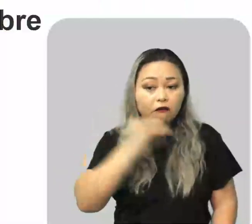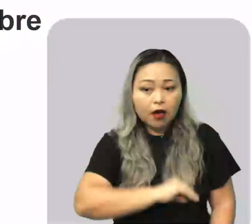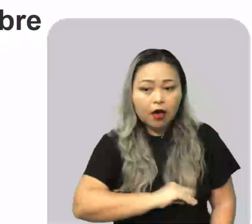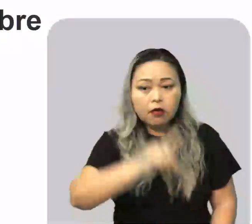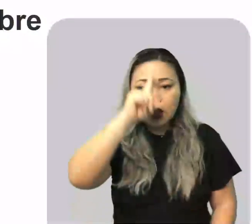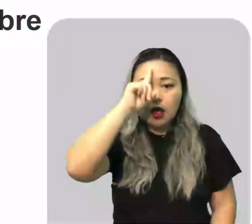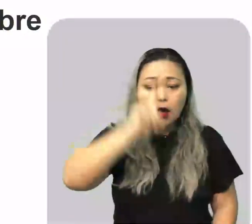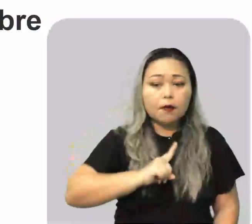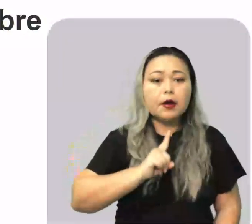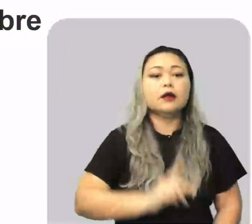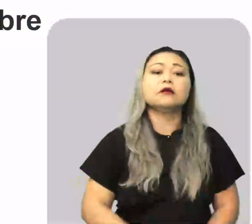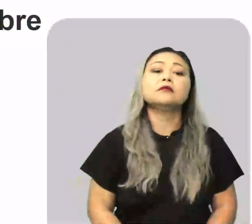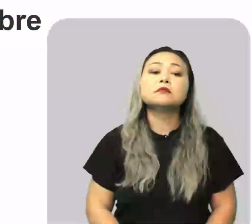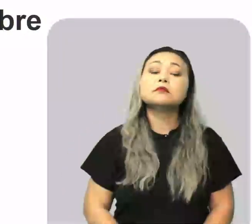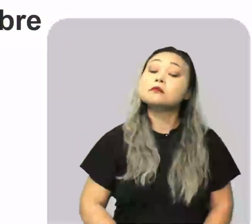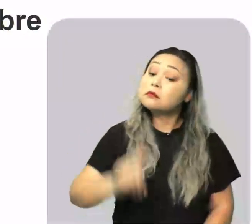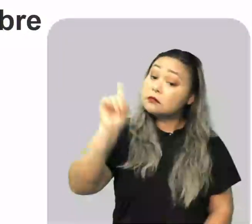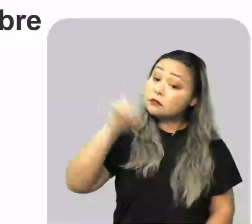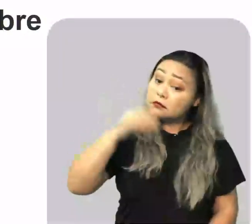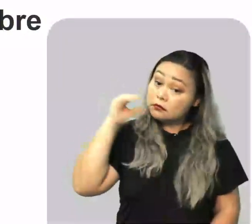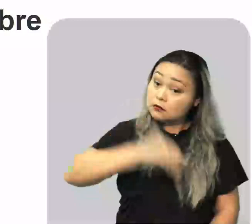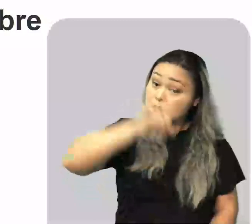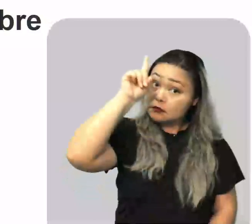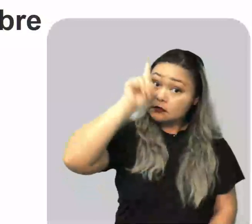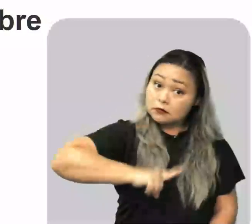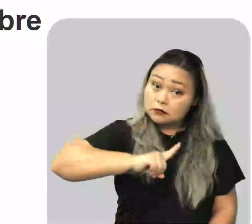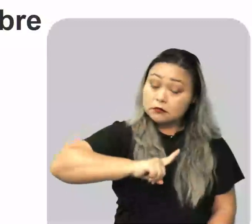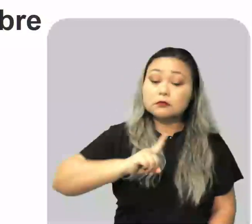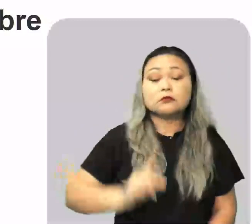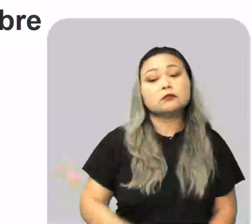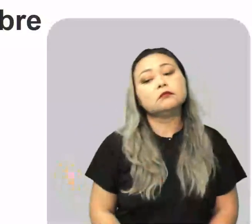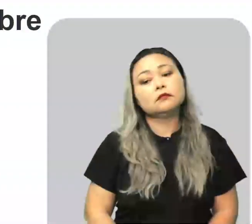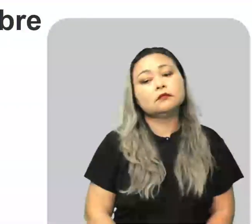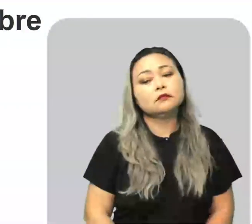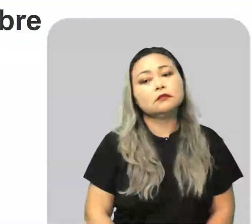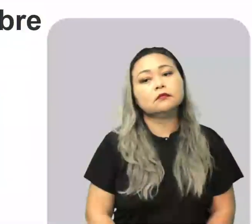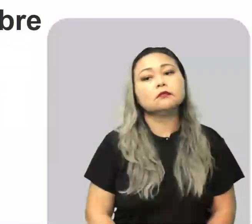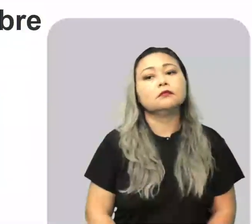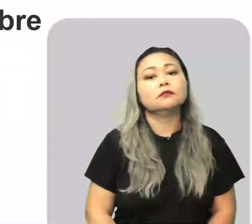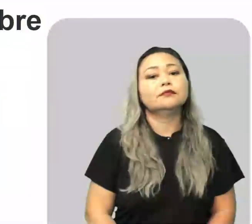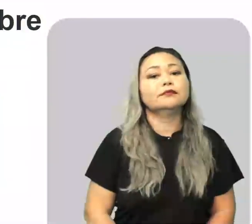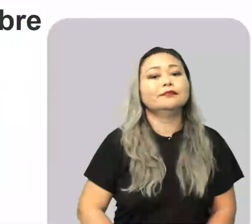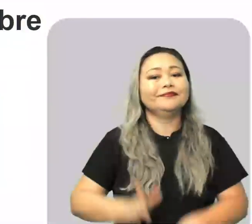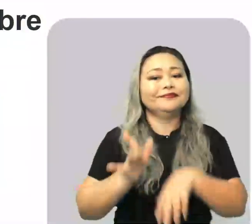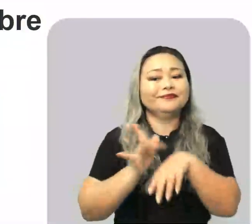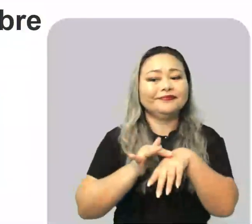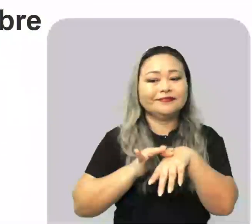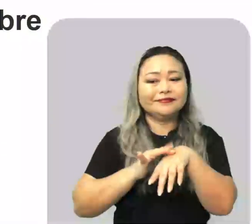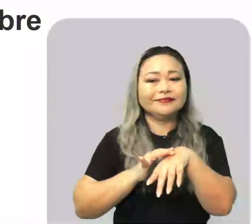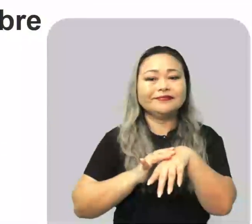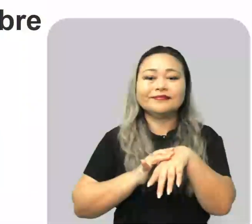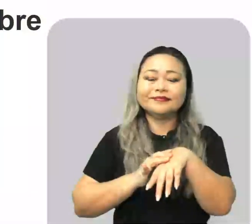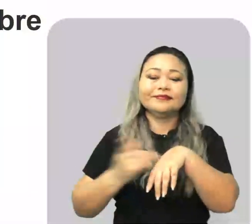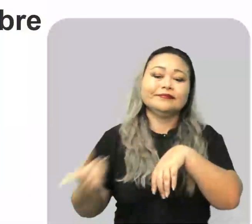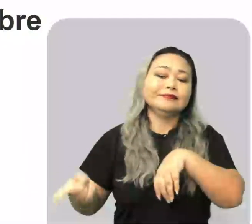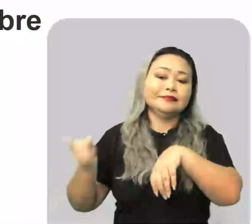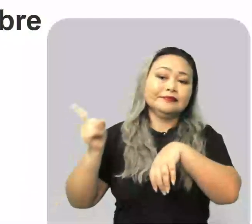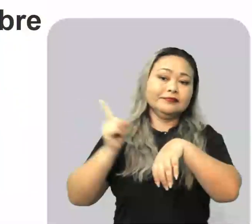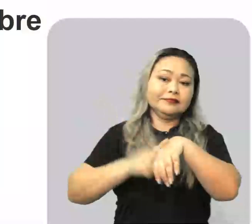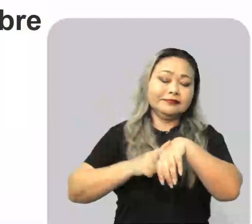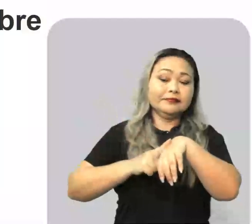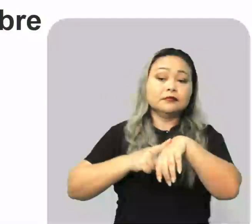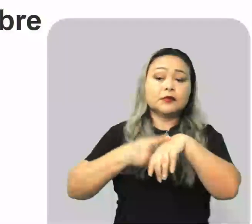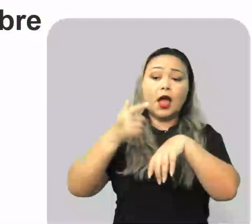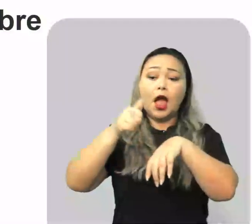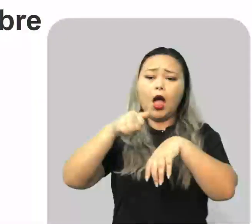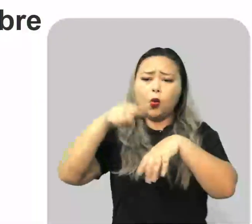sua denominação. A febre amarela, vamos acelerar aqui um pouquinho, galera. A febre amarela é uma doença